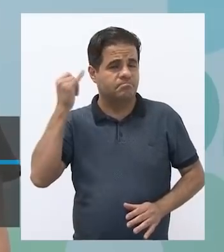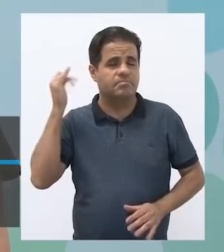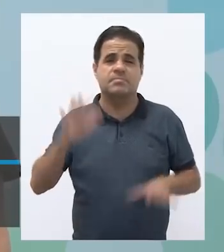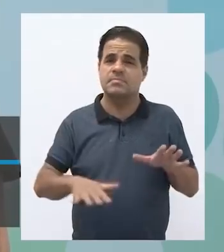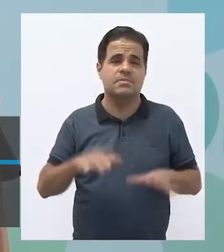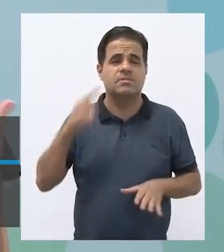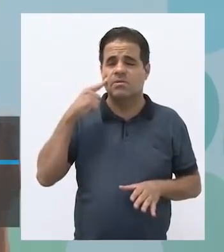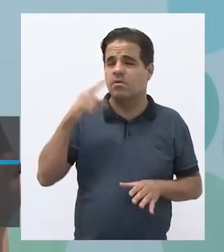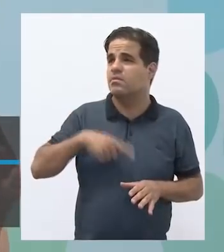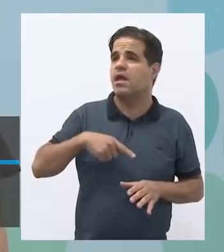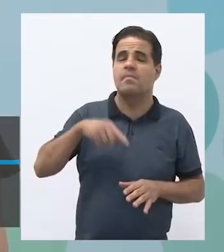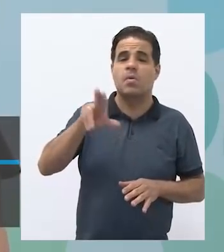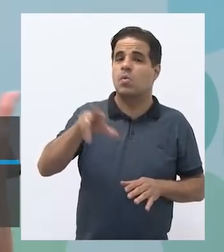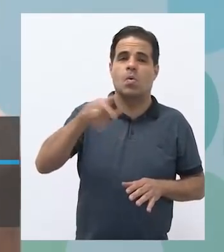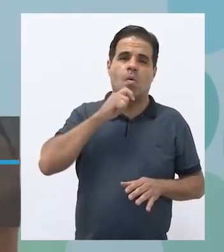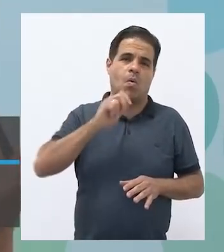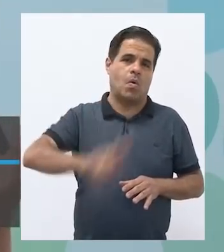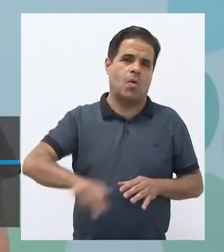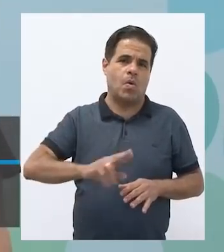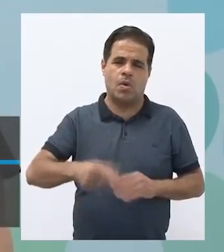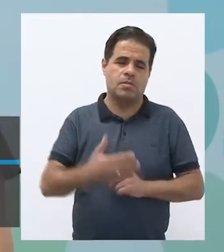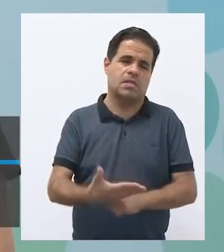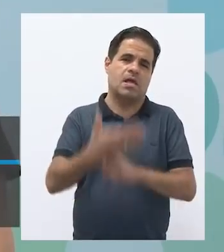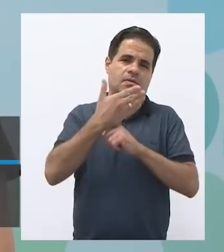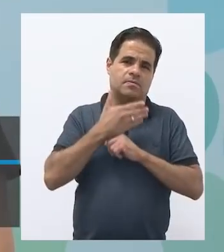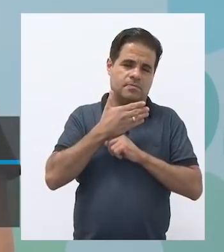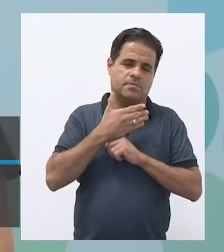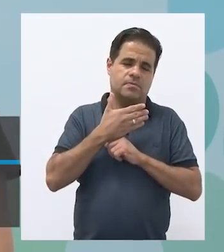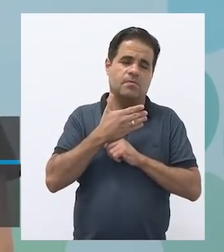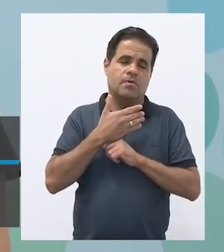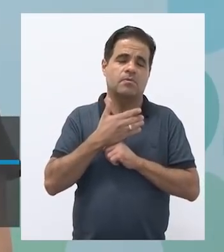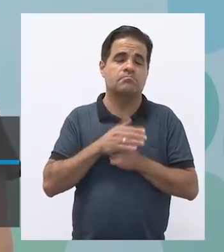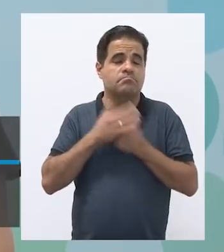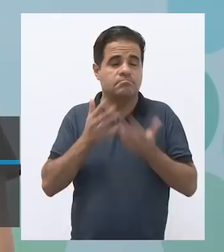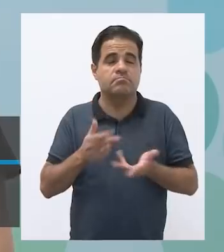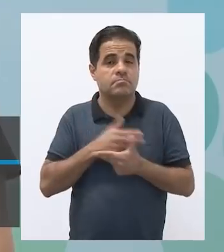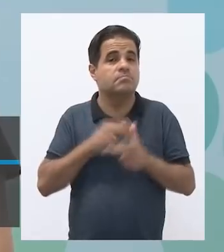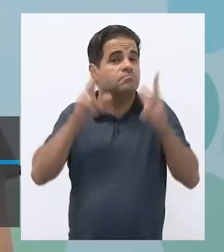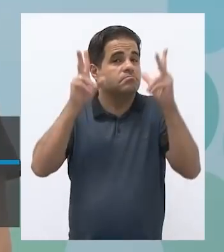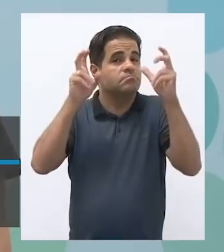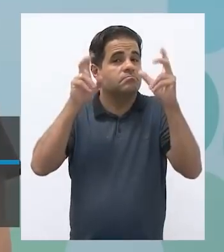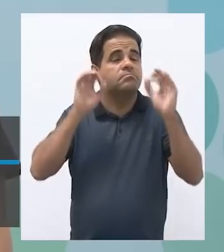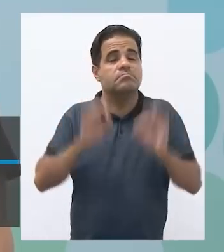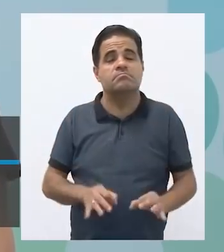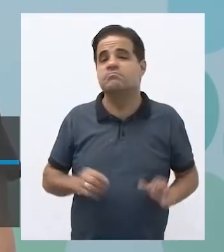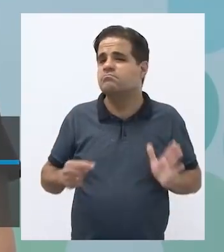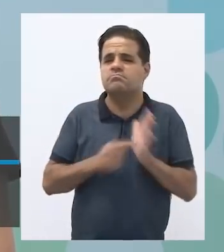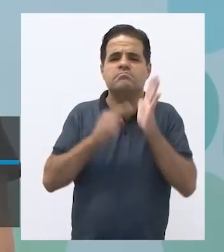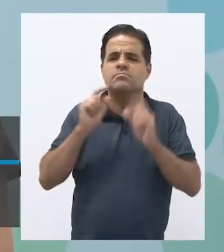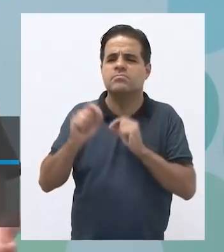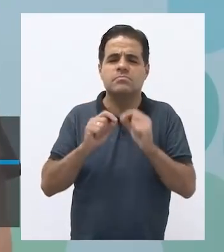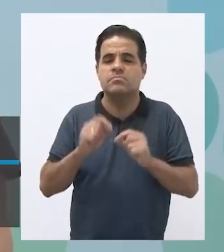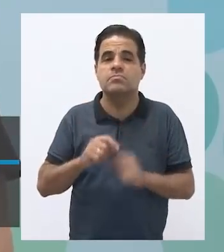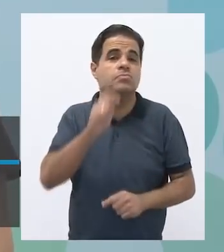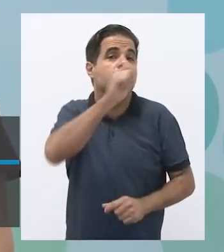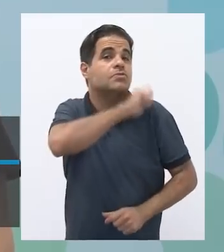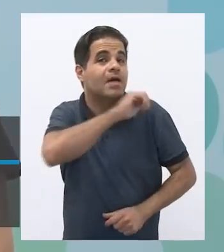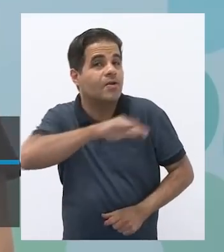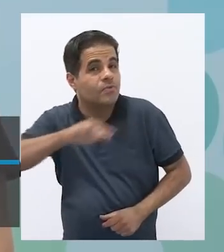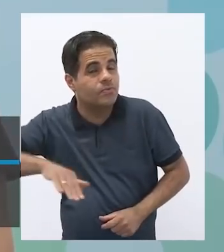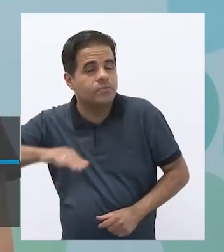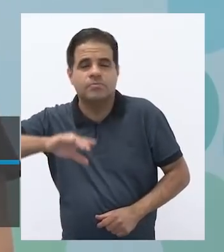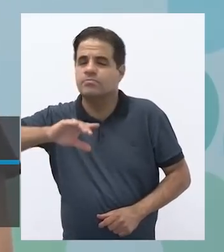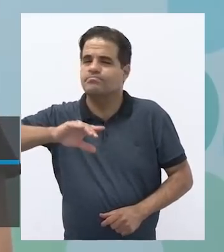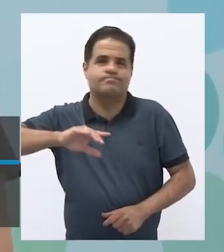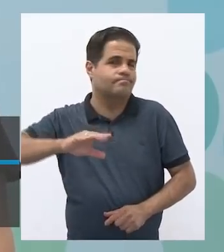vezes a gente tem e não usa a favor, uma das questões foi os alunos não